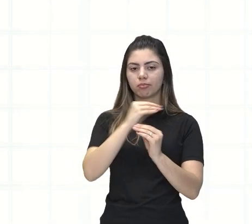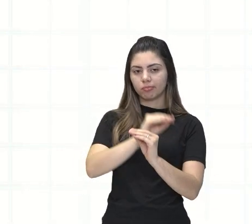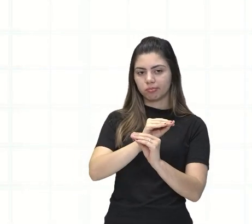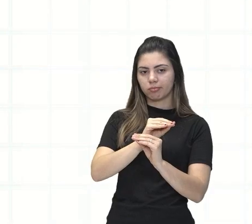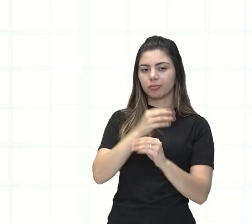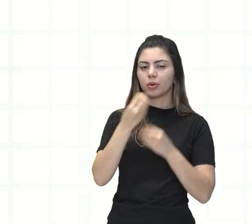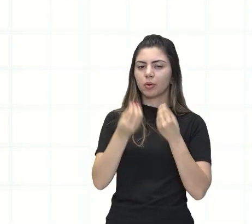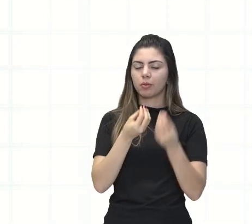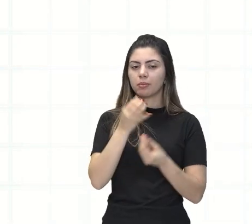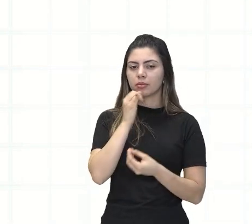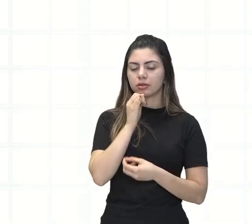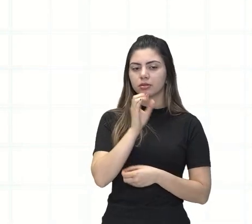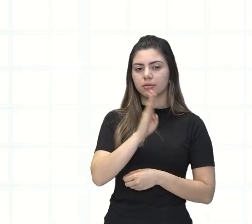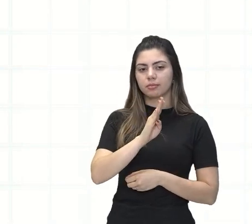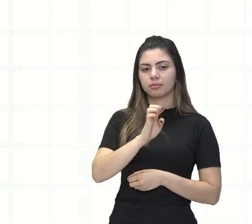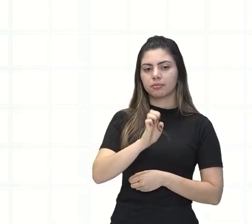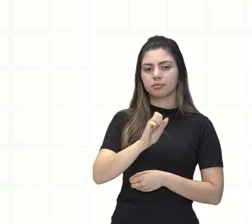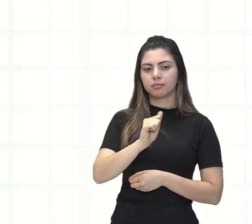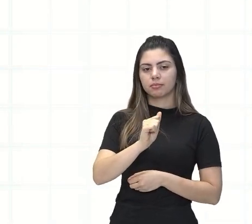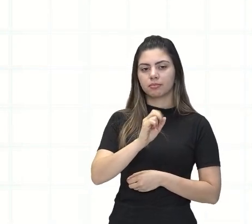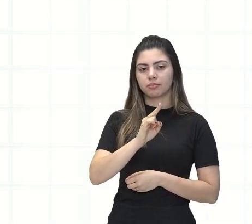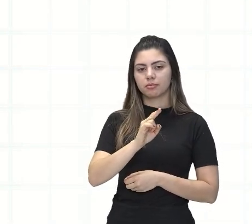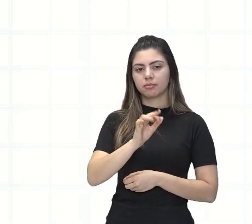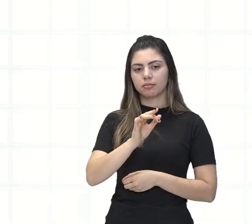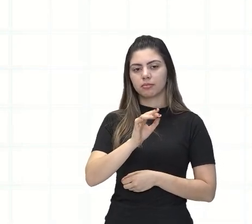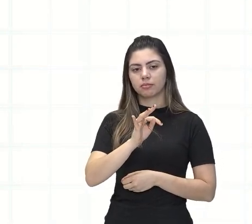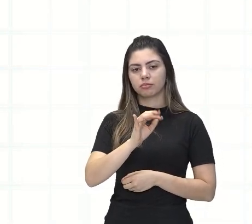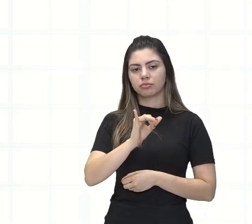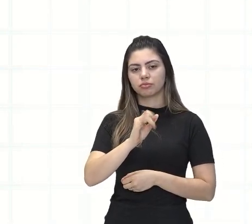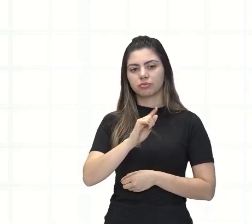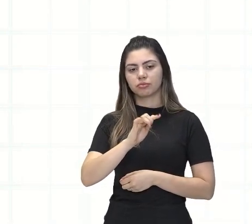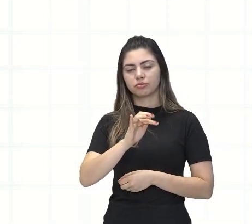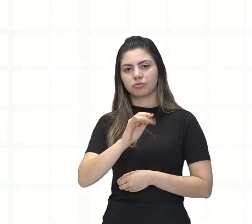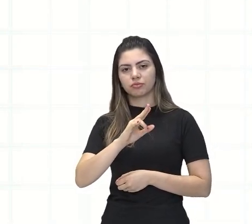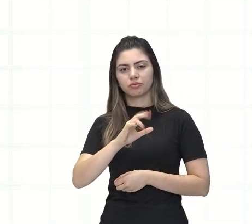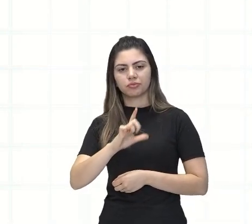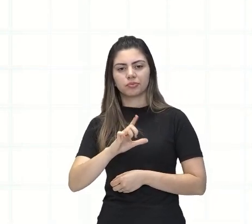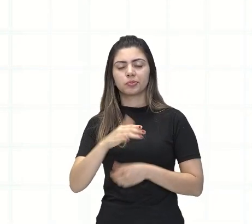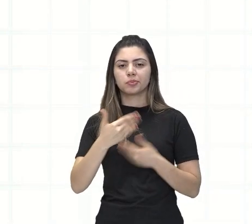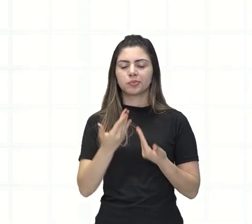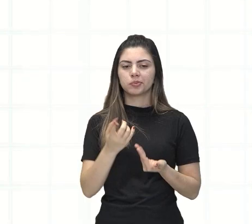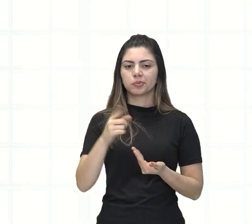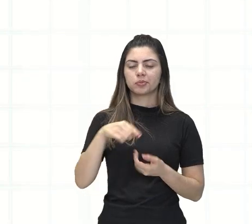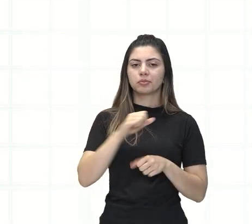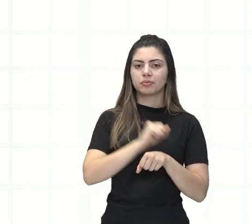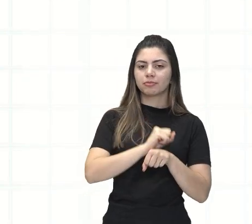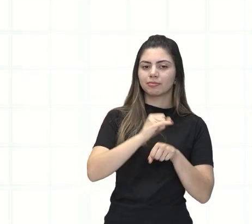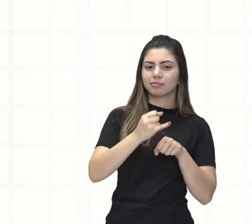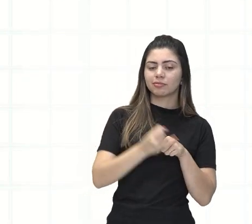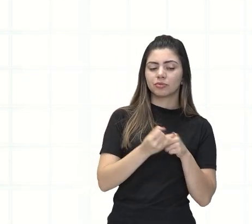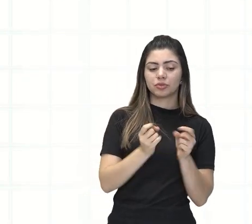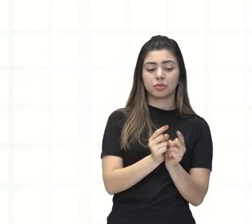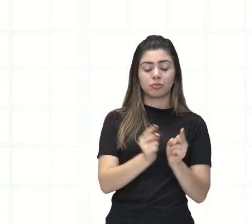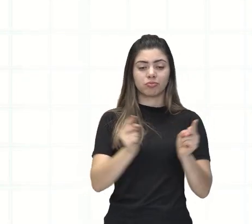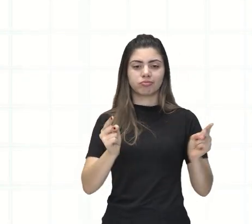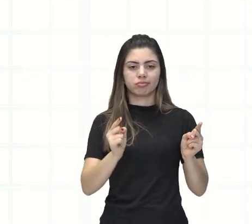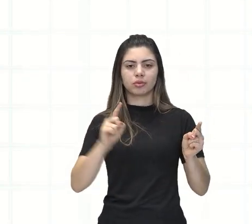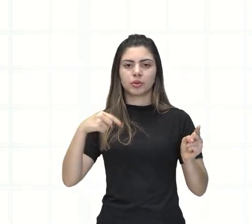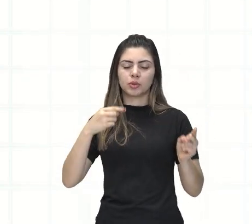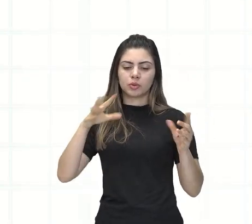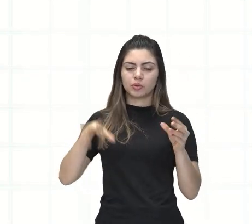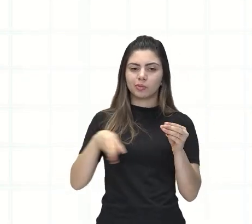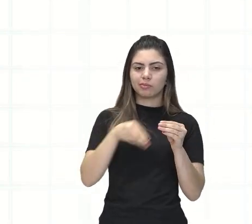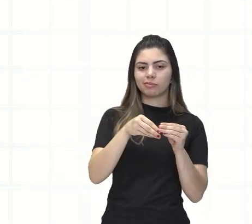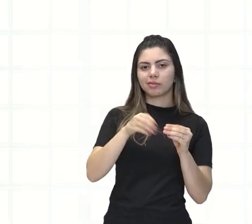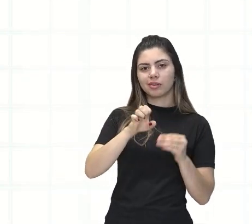beautiful, more beautiful. Como ele é um adjetivo extenso, nós não vamos acrescentar o